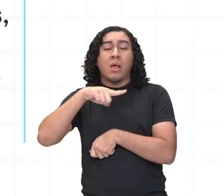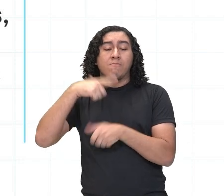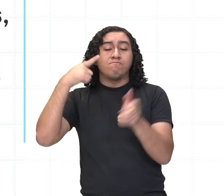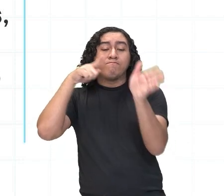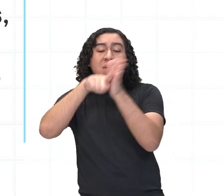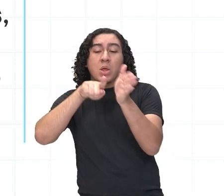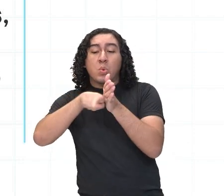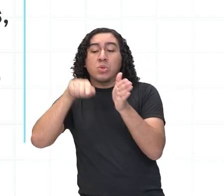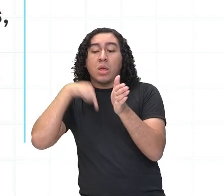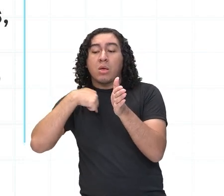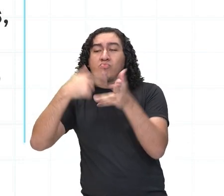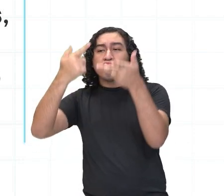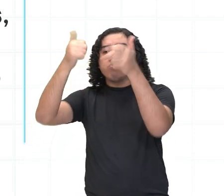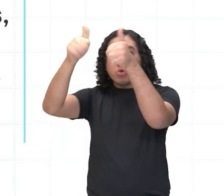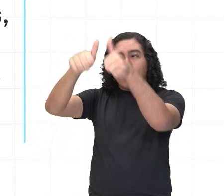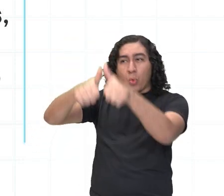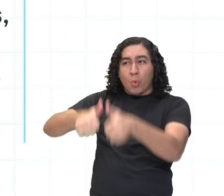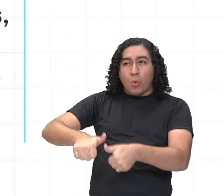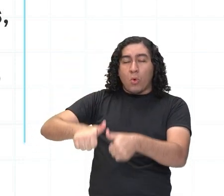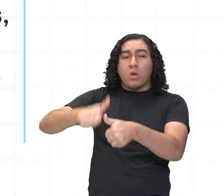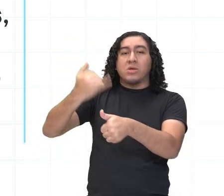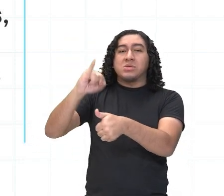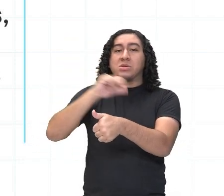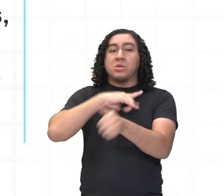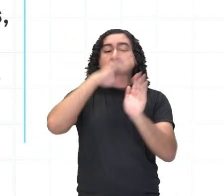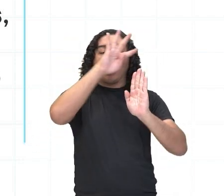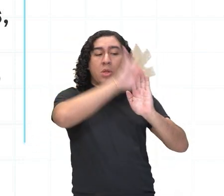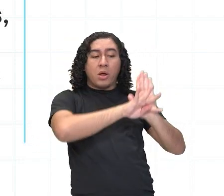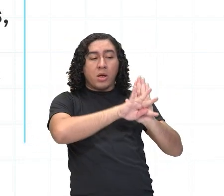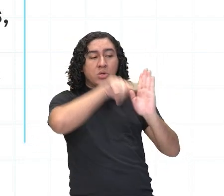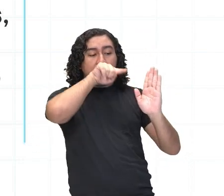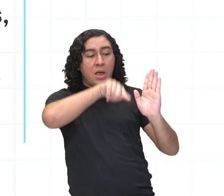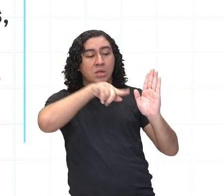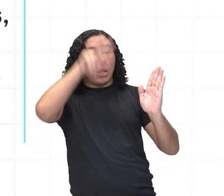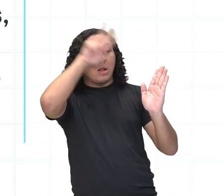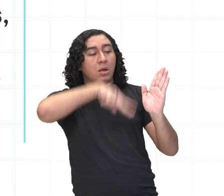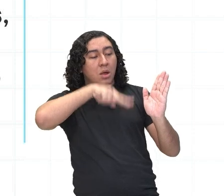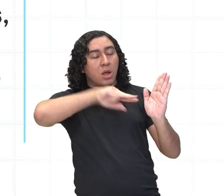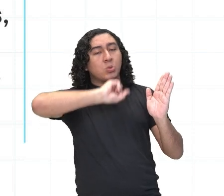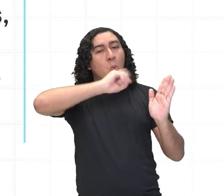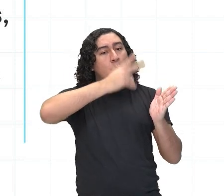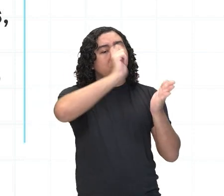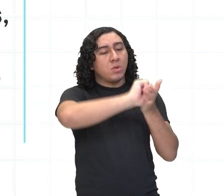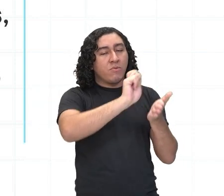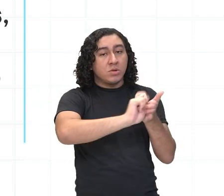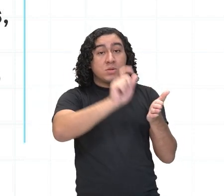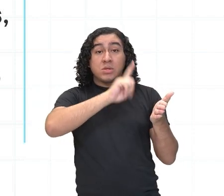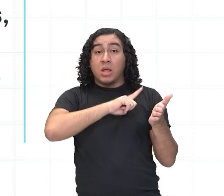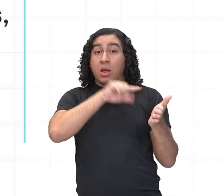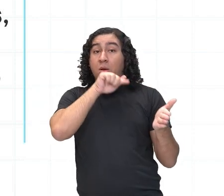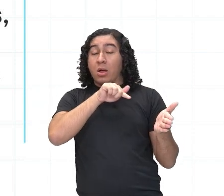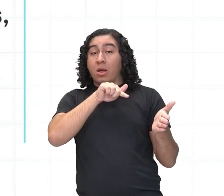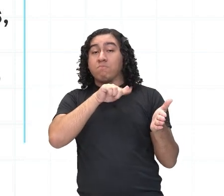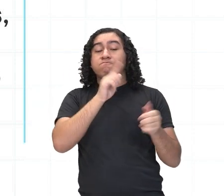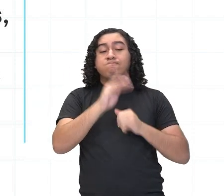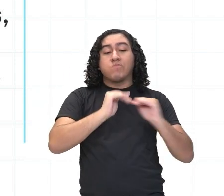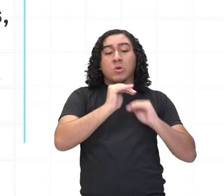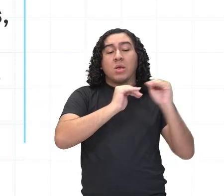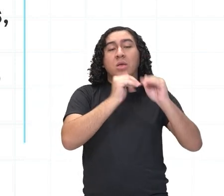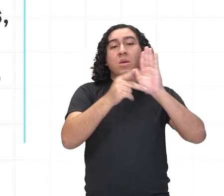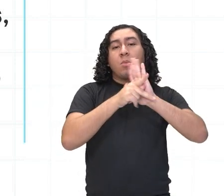a observar se o meu texto, se o texto que eu estou lendo ou escrevendo tem esse processo